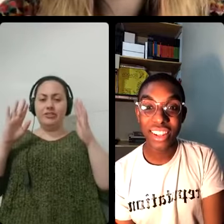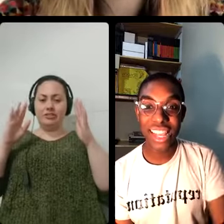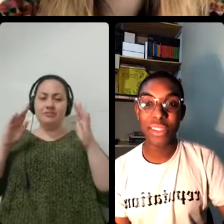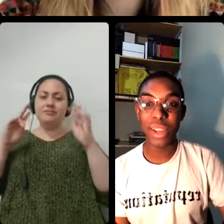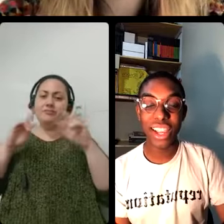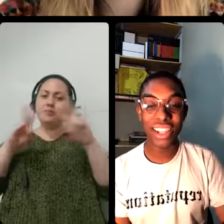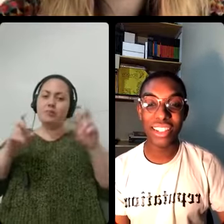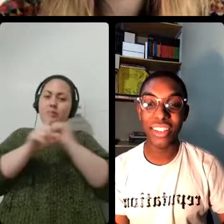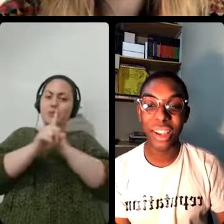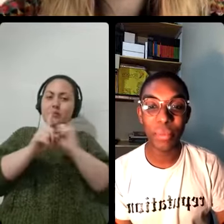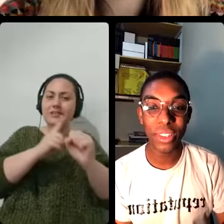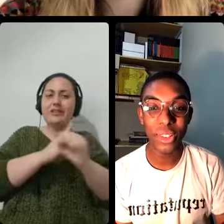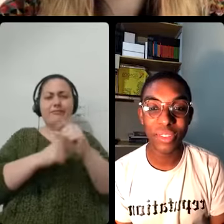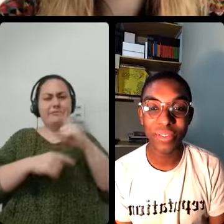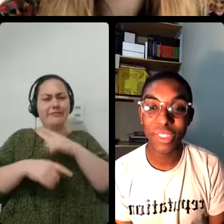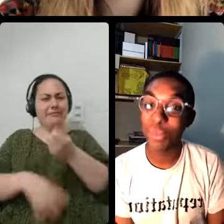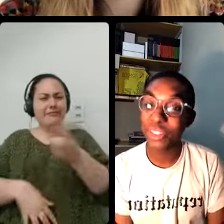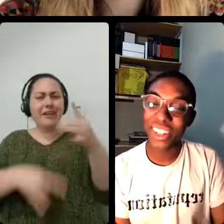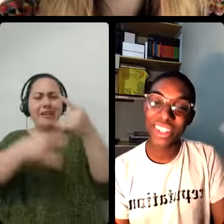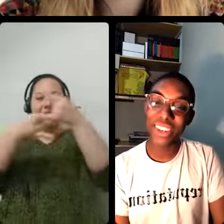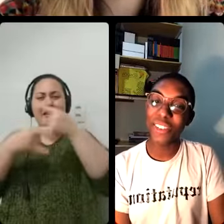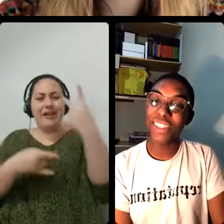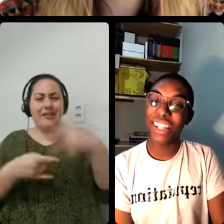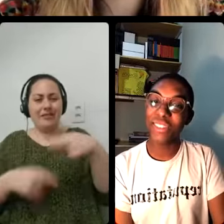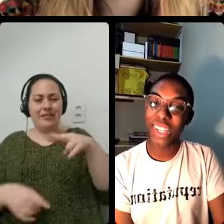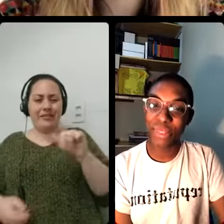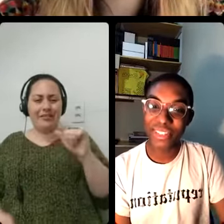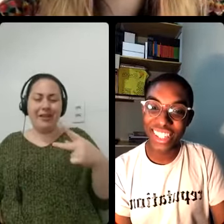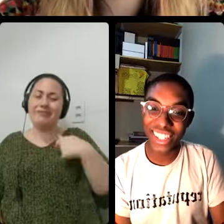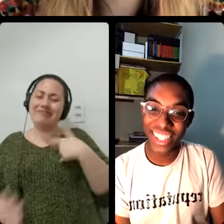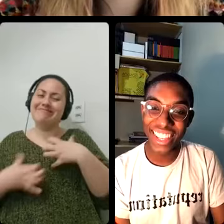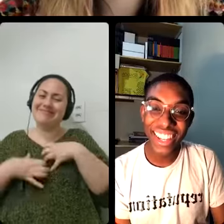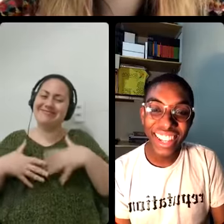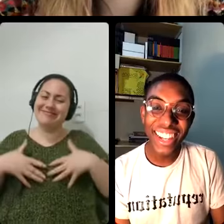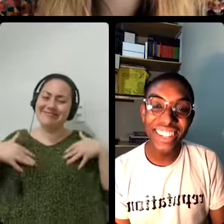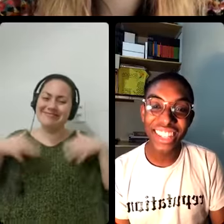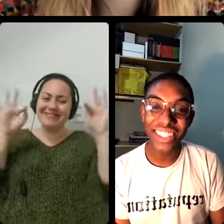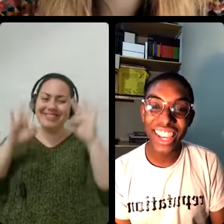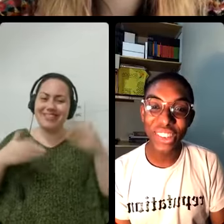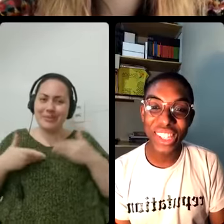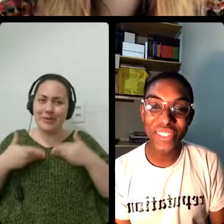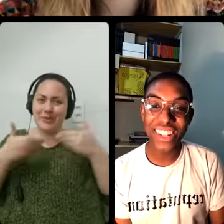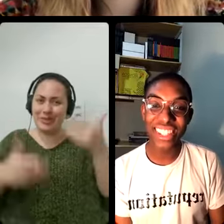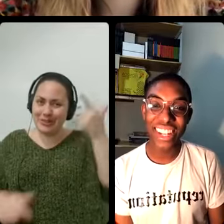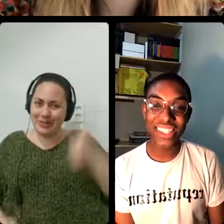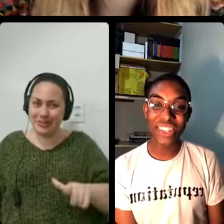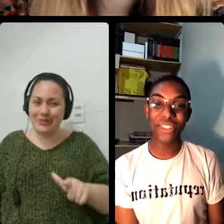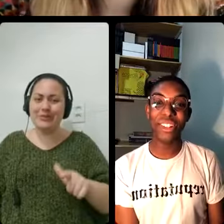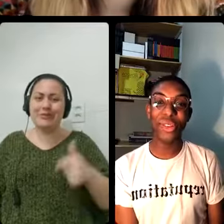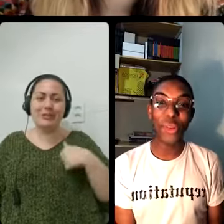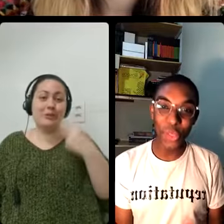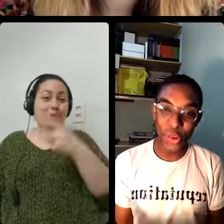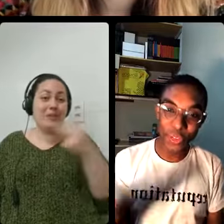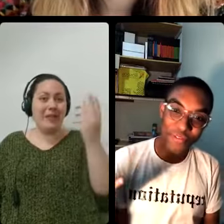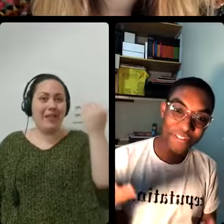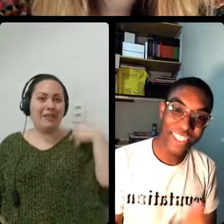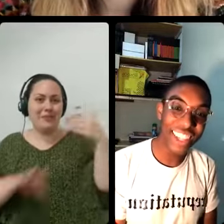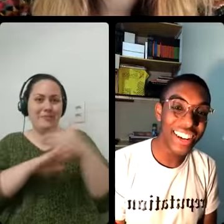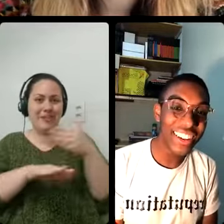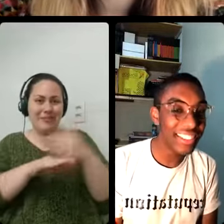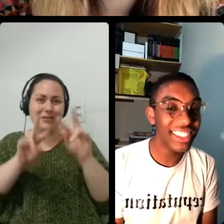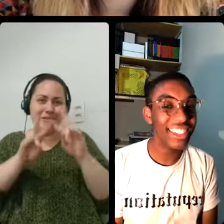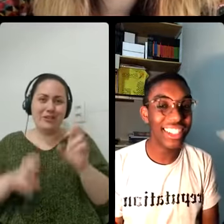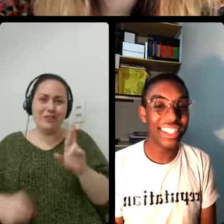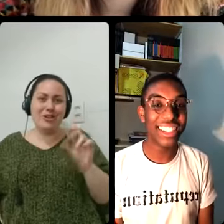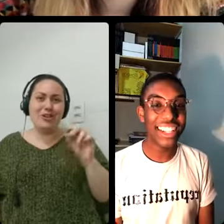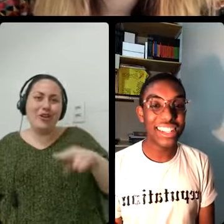Tem várias lives bem legais aqui no NAP, então fico muito feliz de ser convidado mais uma vez. Eu estava aqui há 2 semanas atrás, eu acho, falando do Rondon e